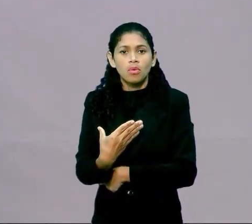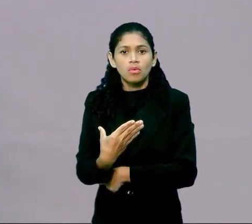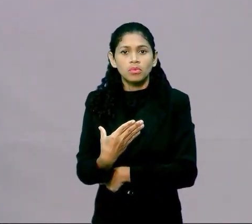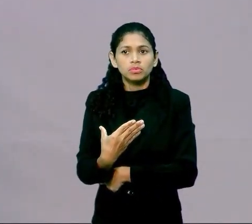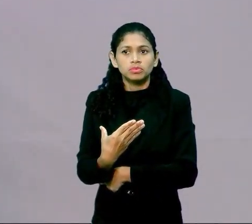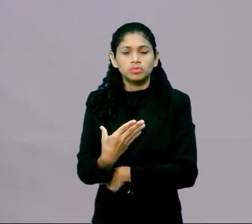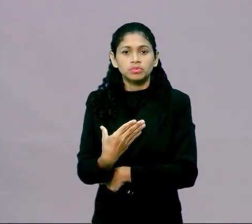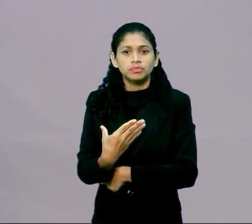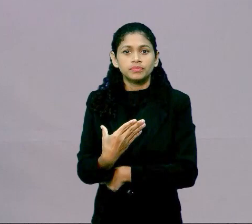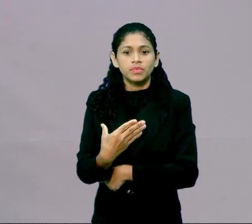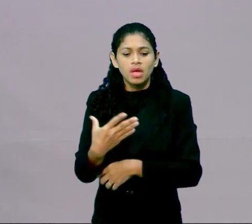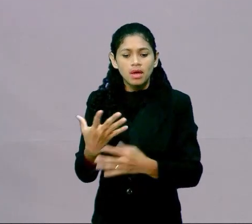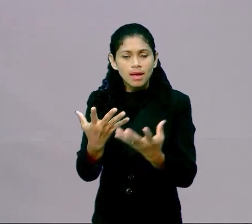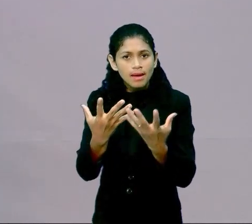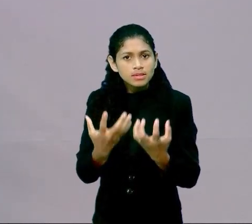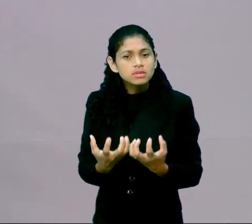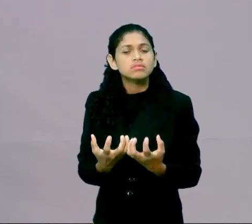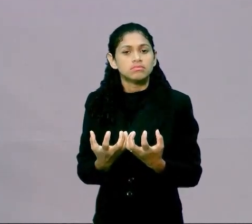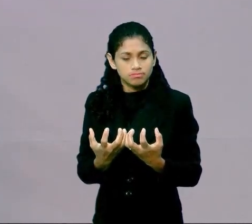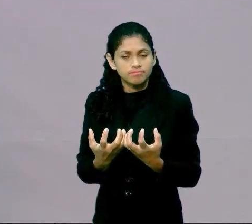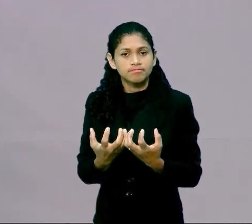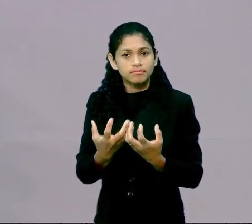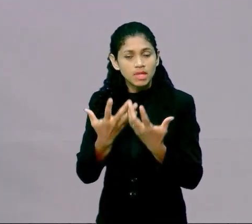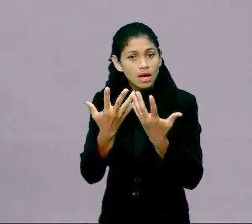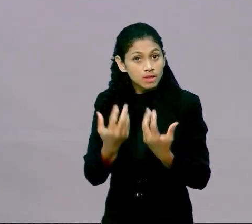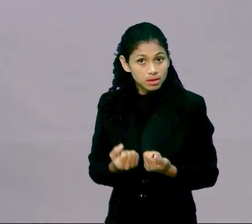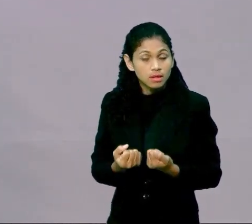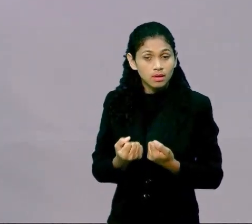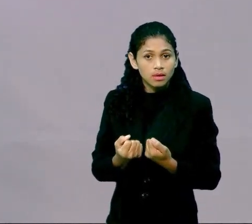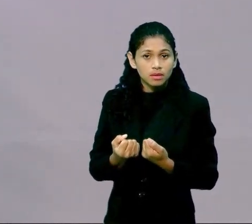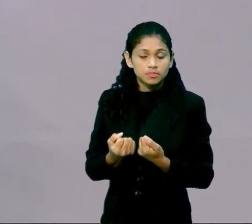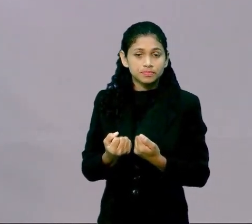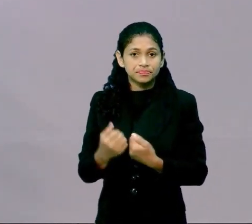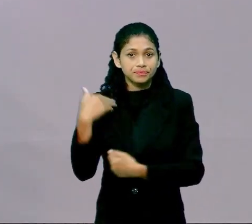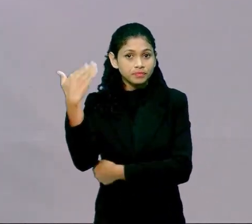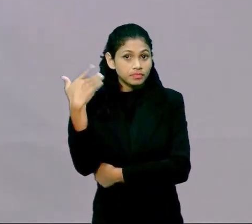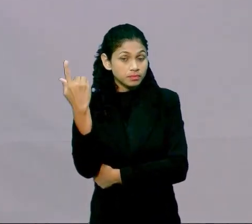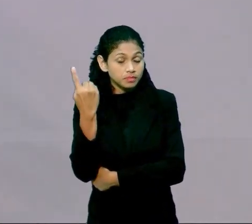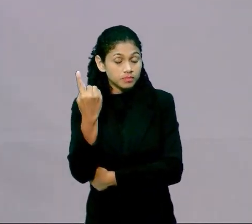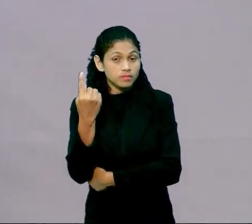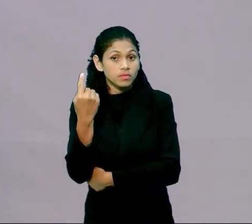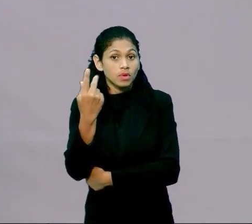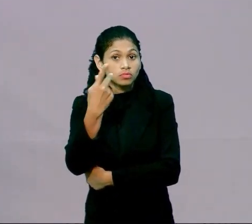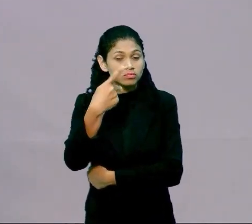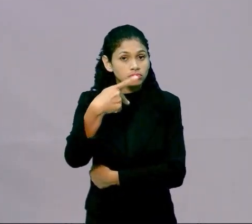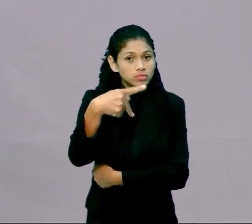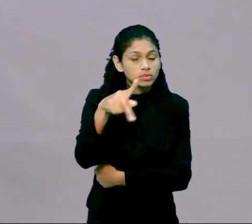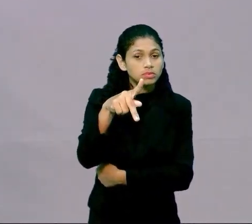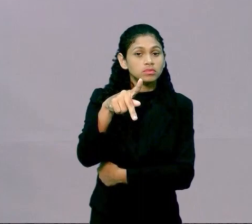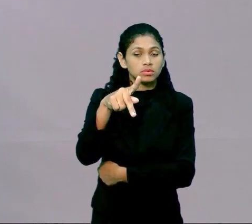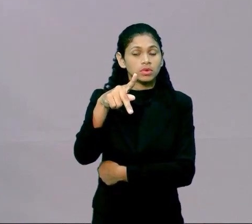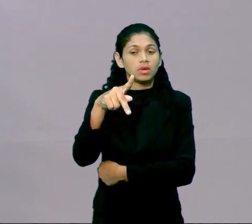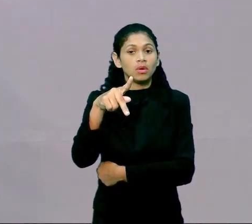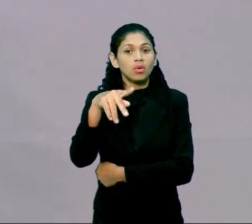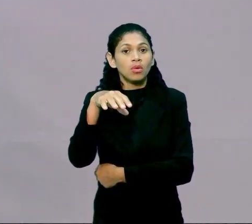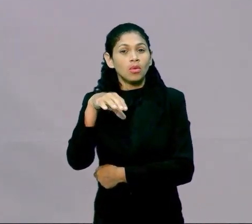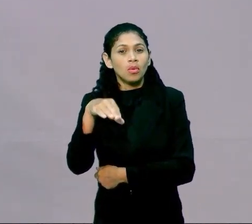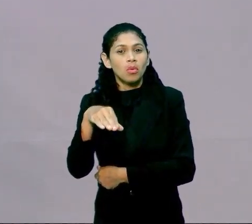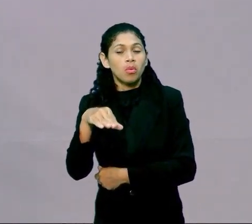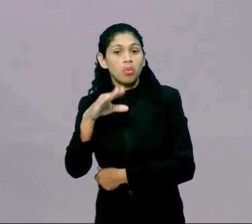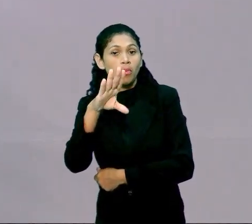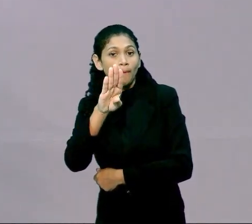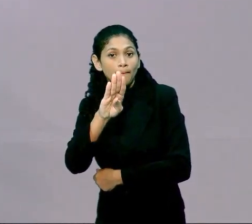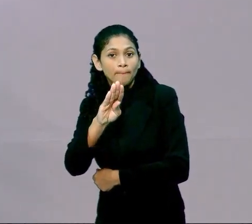uma satisfação. Quando o seu bairro ele tem a infraestrutura necessária, condições de